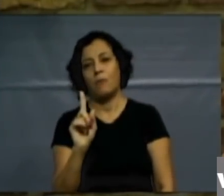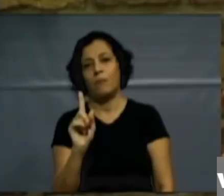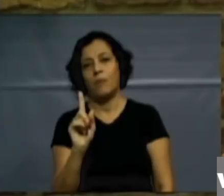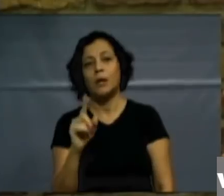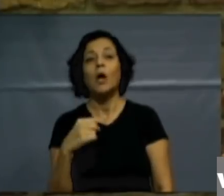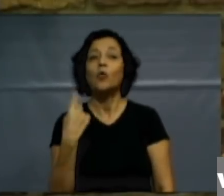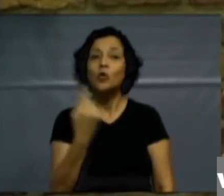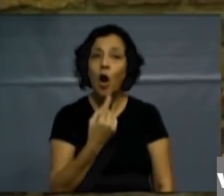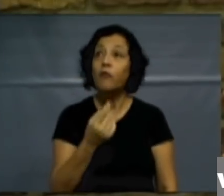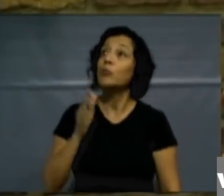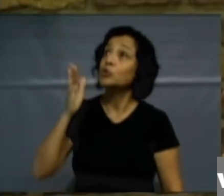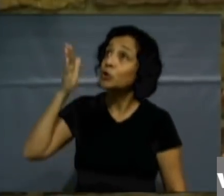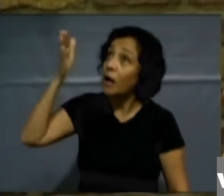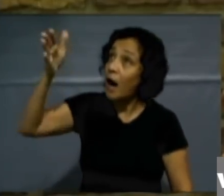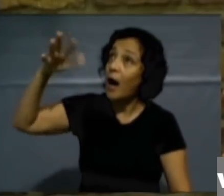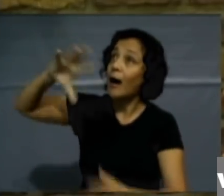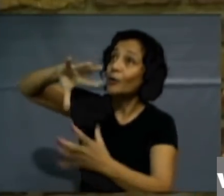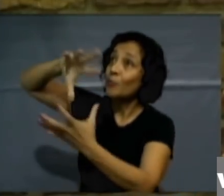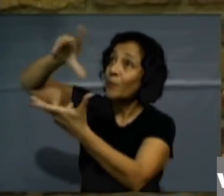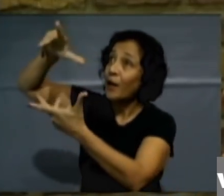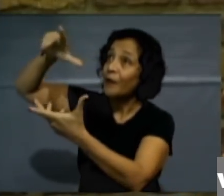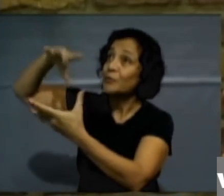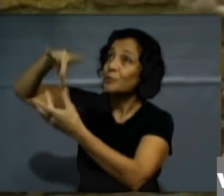chegar no plano espiritual, virou anjo?